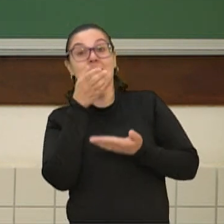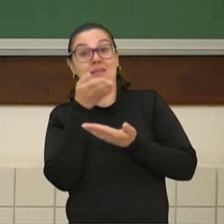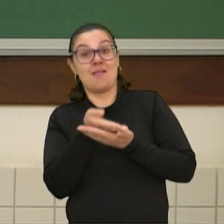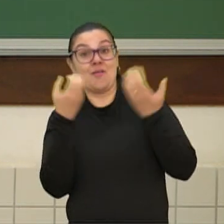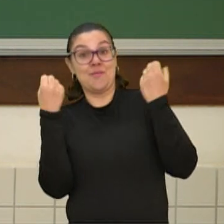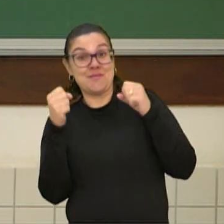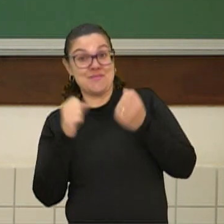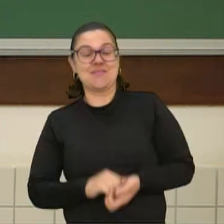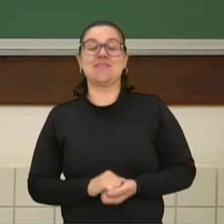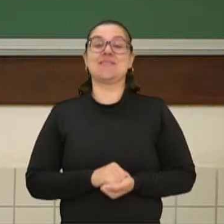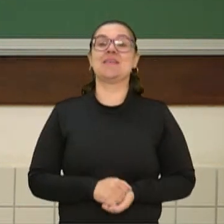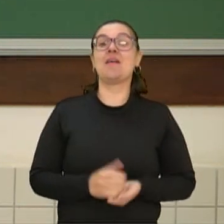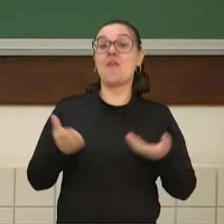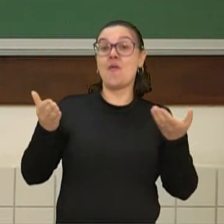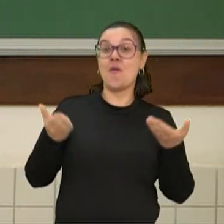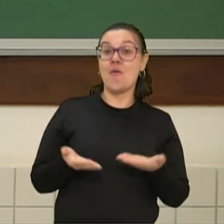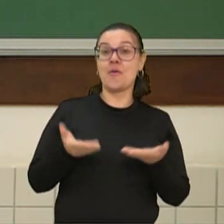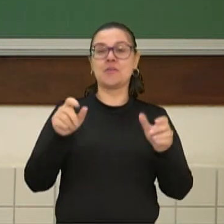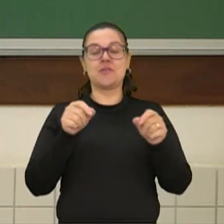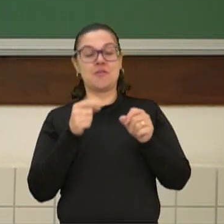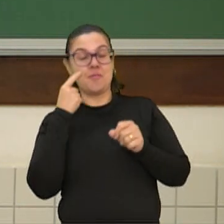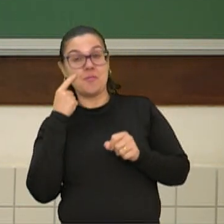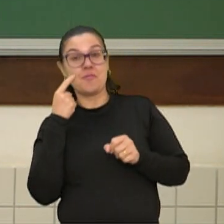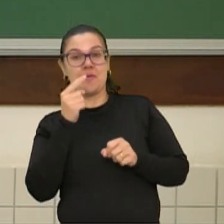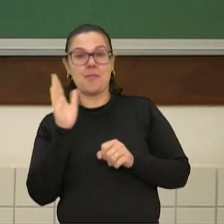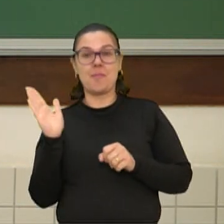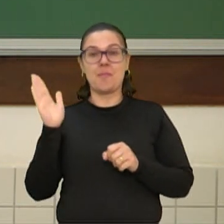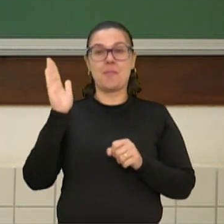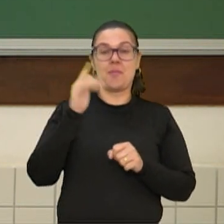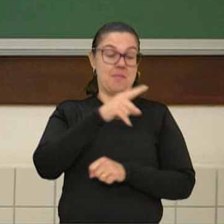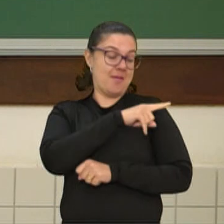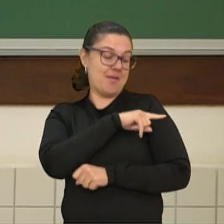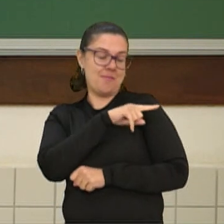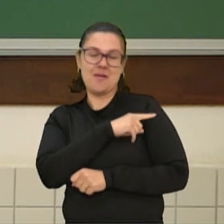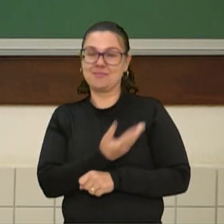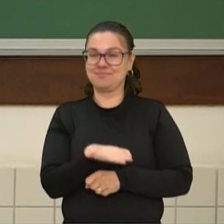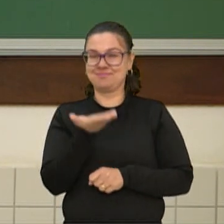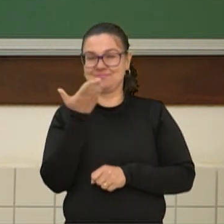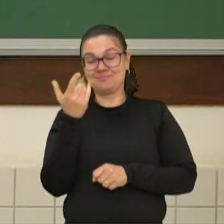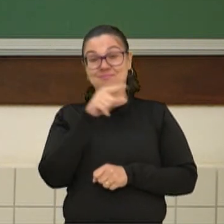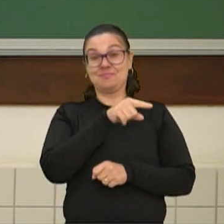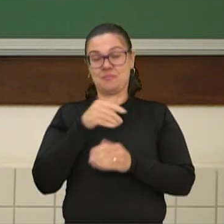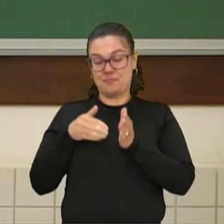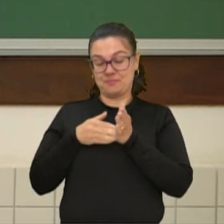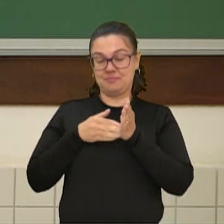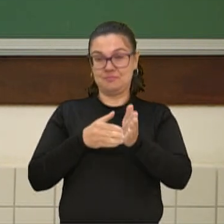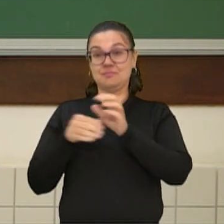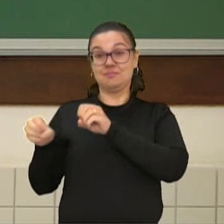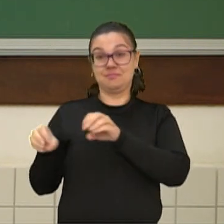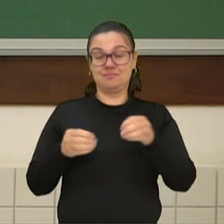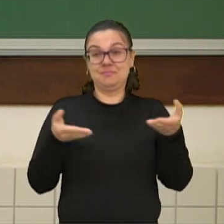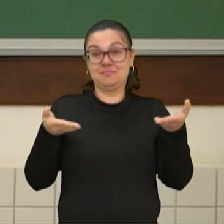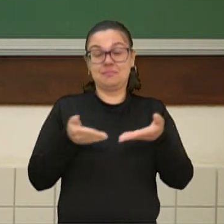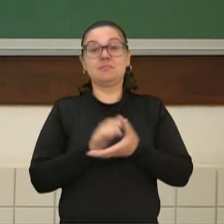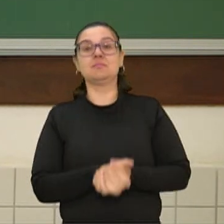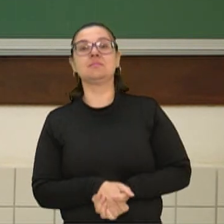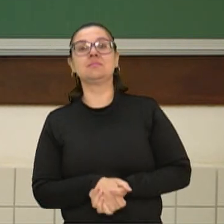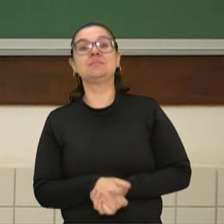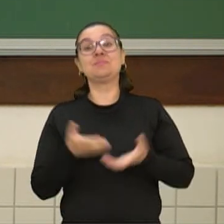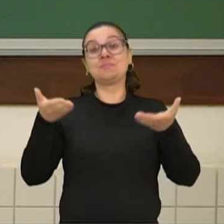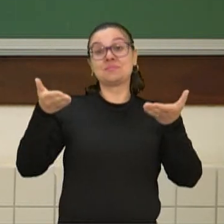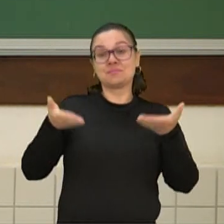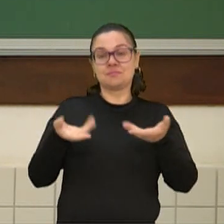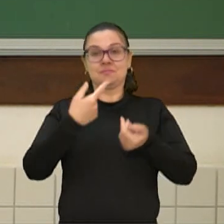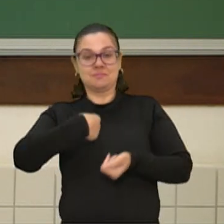aula de Educação Física. Então vamos lá, primeira série do ensino médio. Vamos seguir com o nosso conteúdo de hoje. E